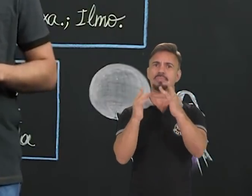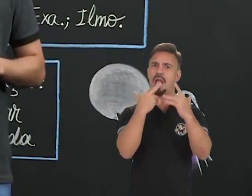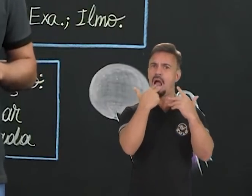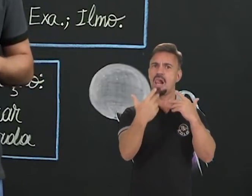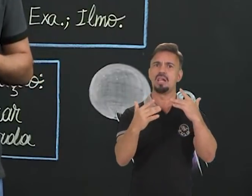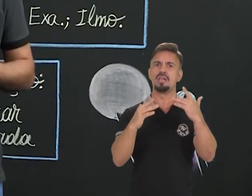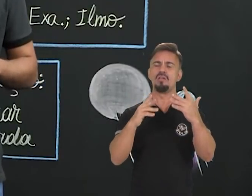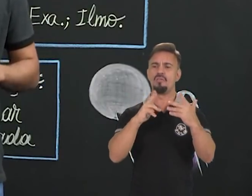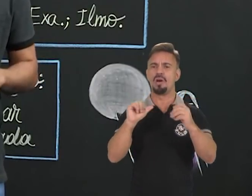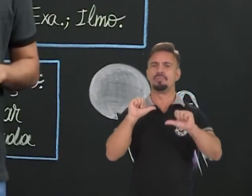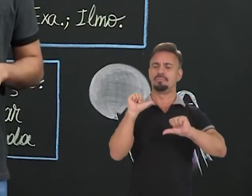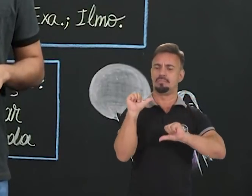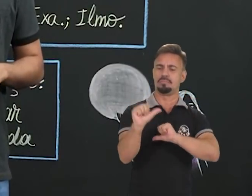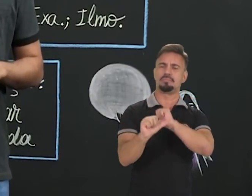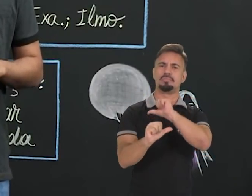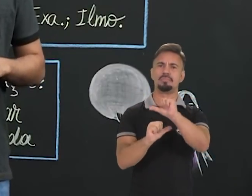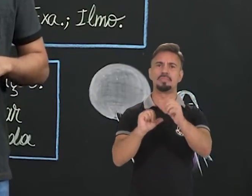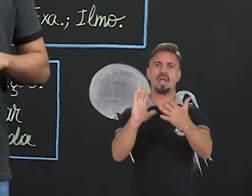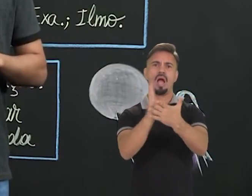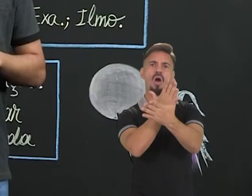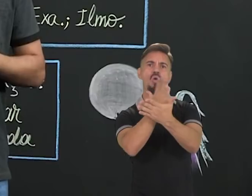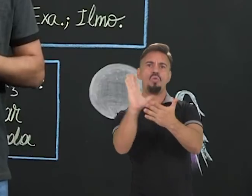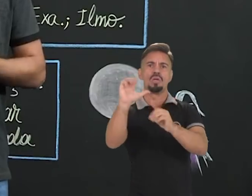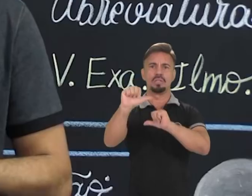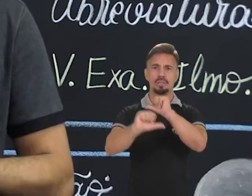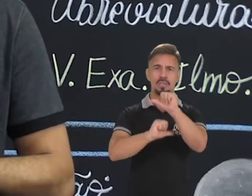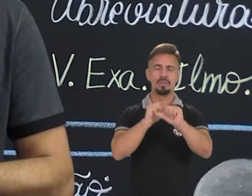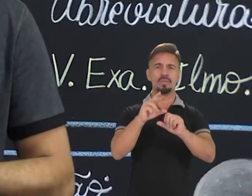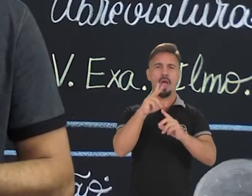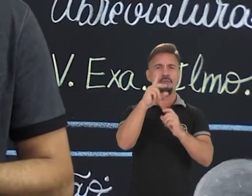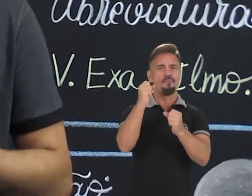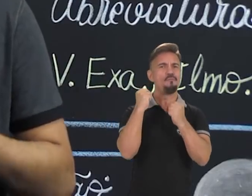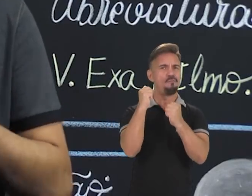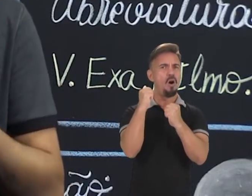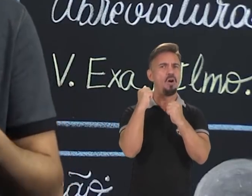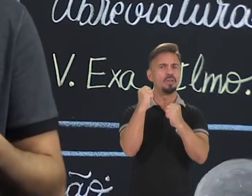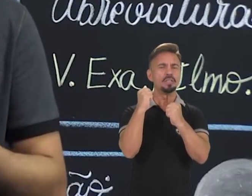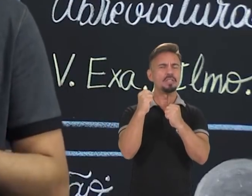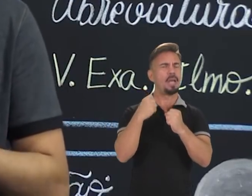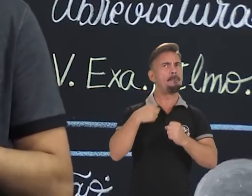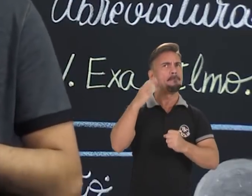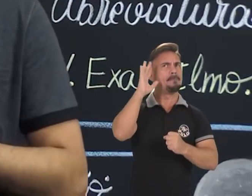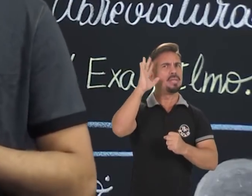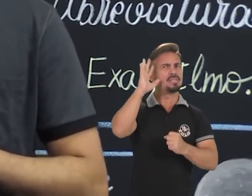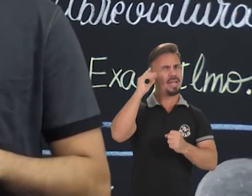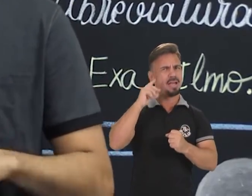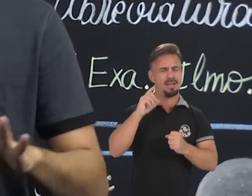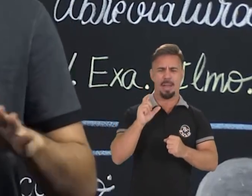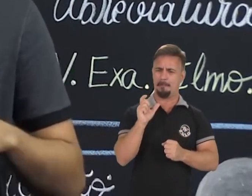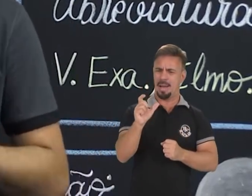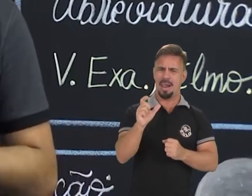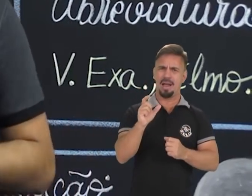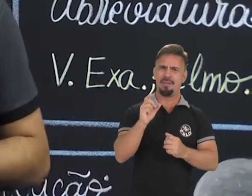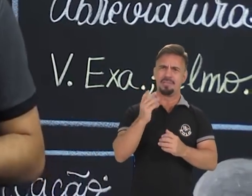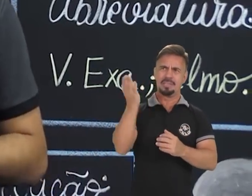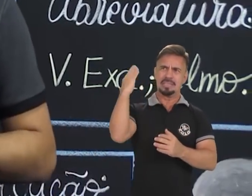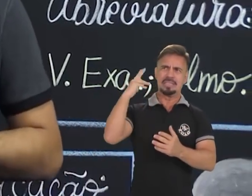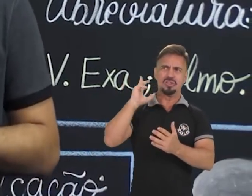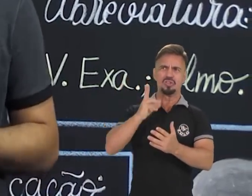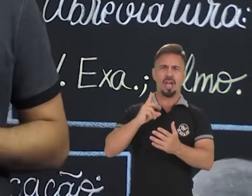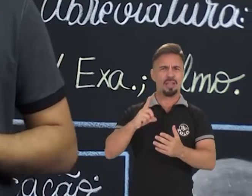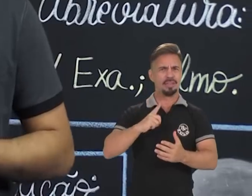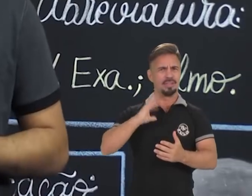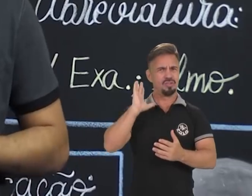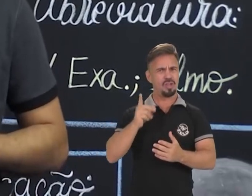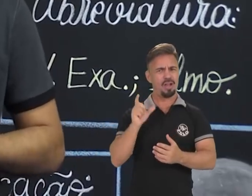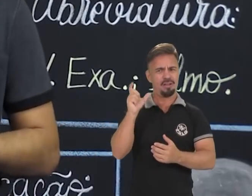começa a perceber transformações. Algumas dessas transformações são tão fortes que a gente começa a achar, inclusive, que as palavras sempre existiram,